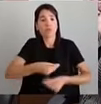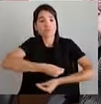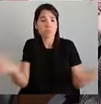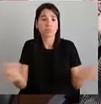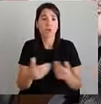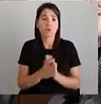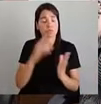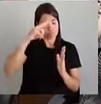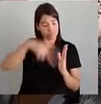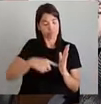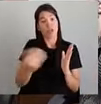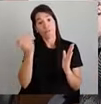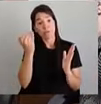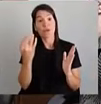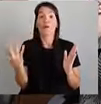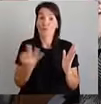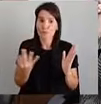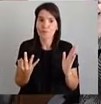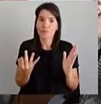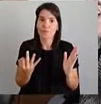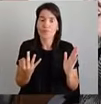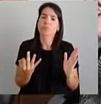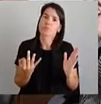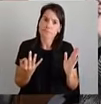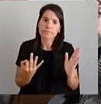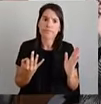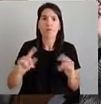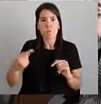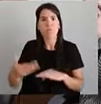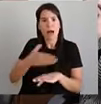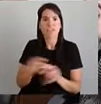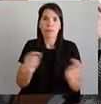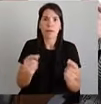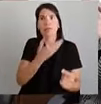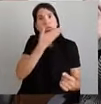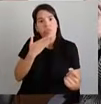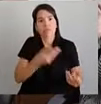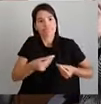informação que, efetivamente, tinha sido muito útil antes deste debate. E, portanto...